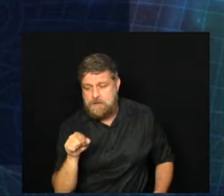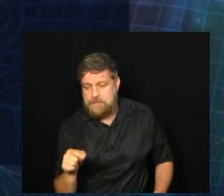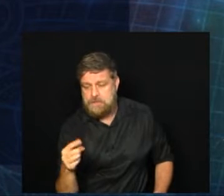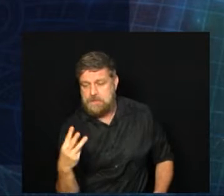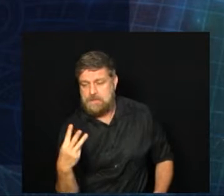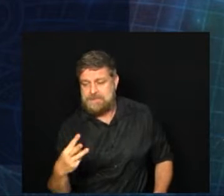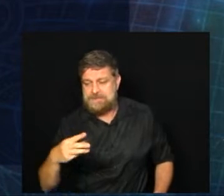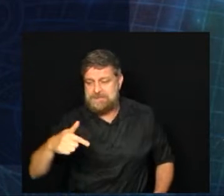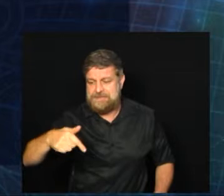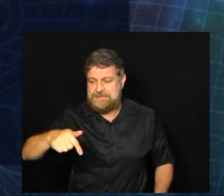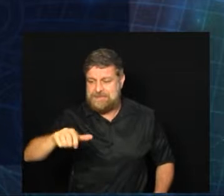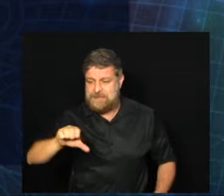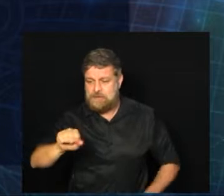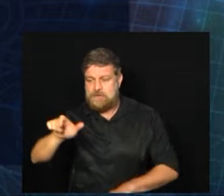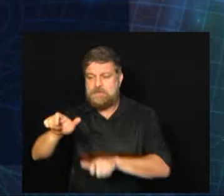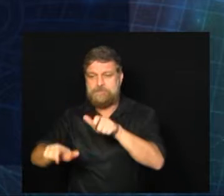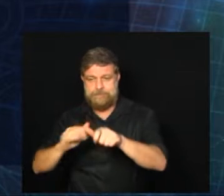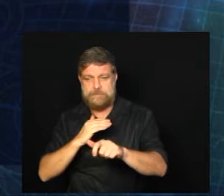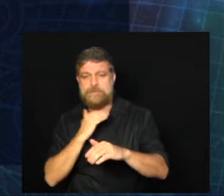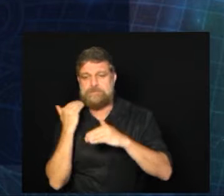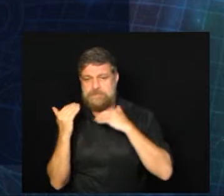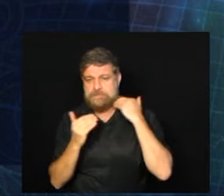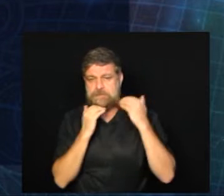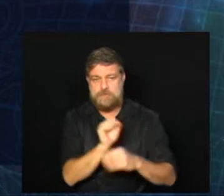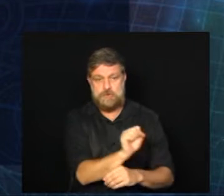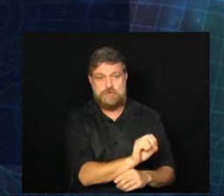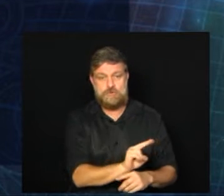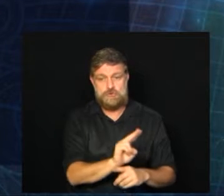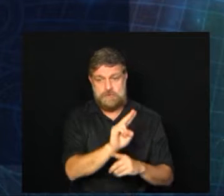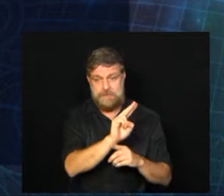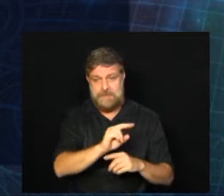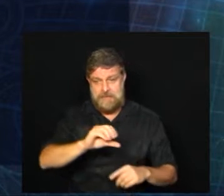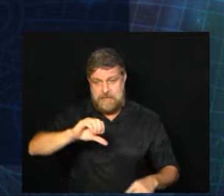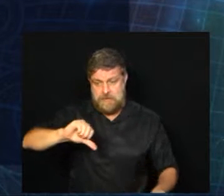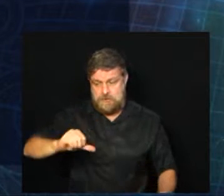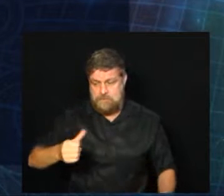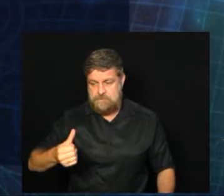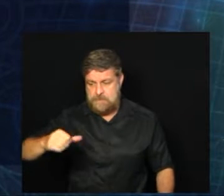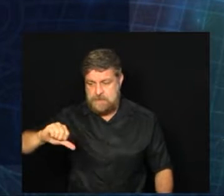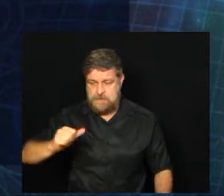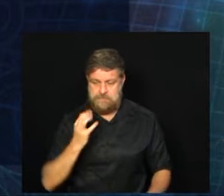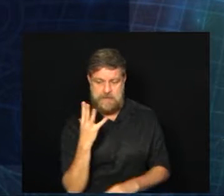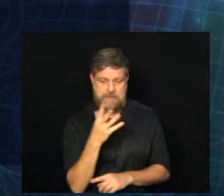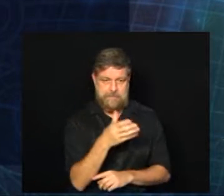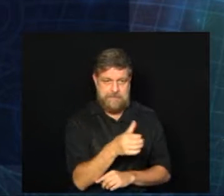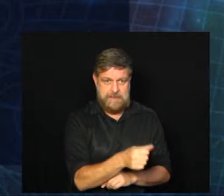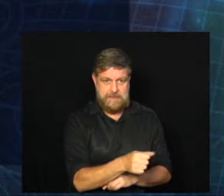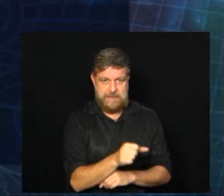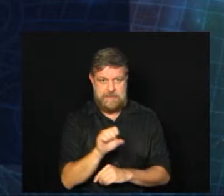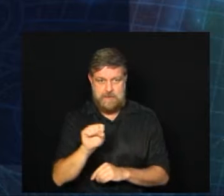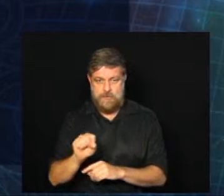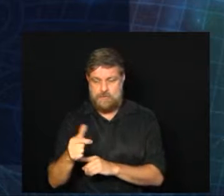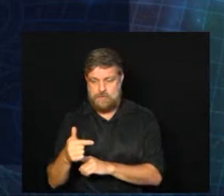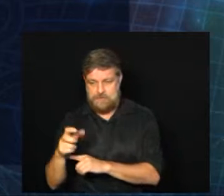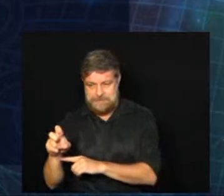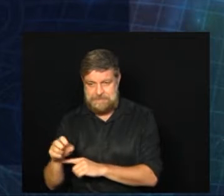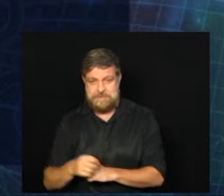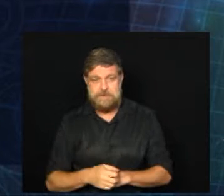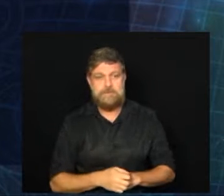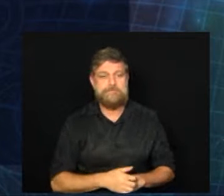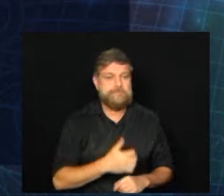4.378 óbitos devido à doença. Sumaré, 969, Americano, 825, Santa Bárbara do